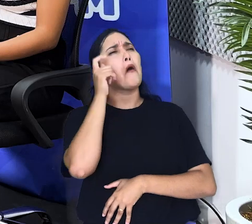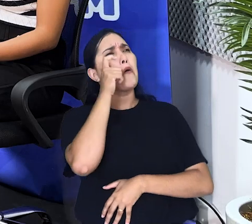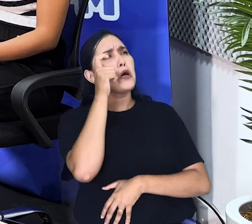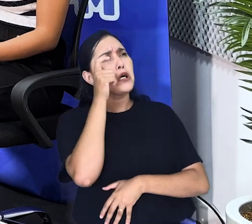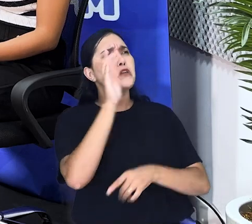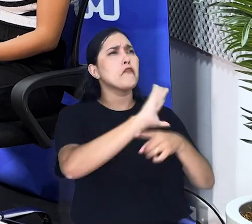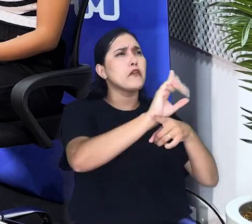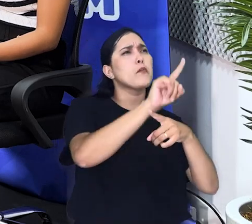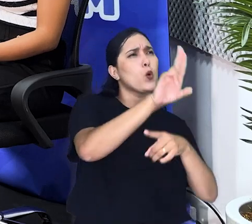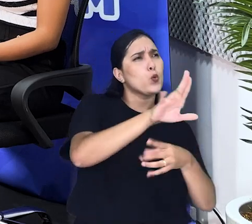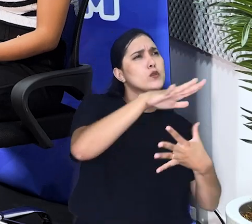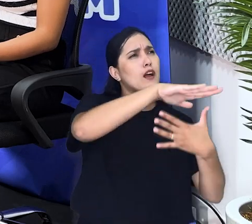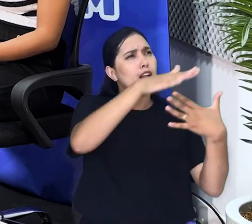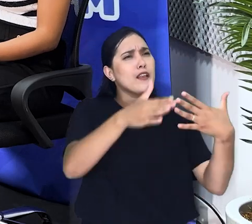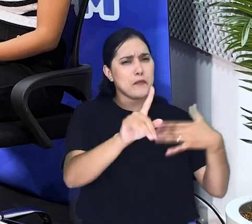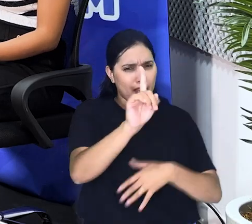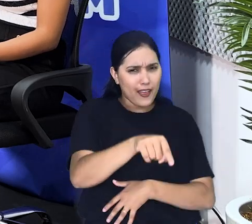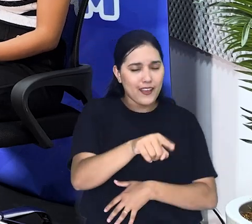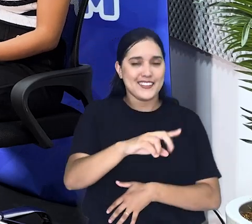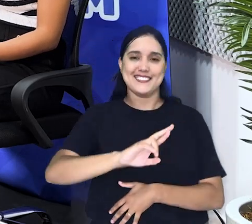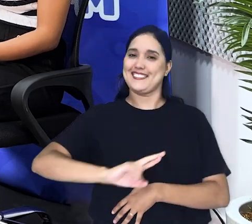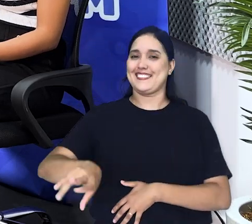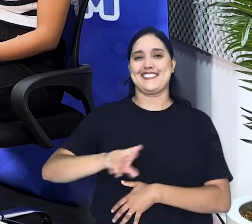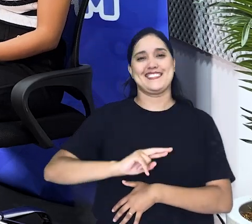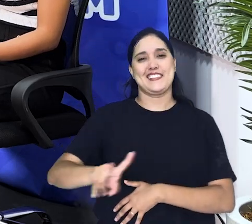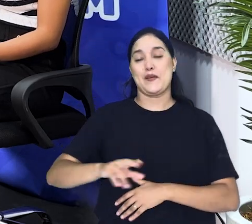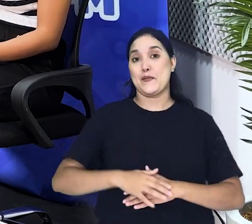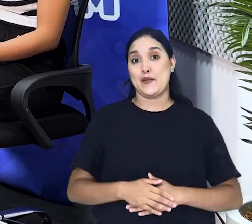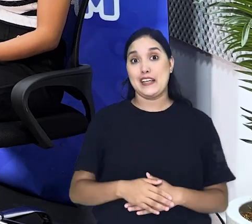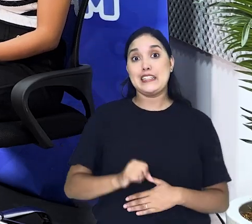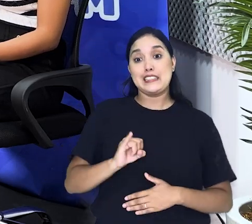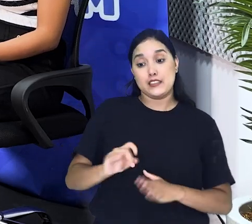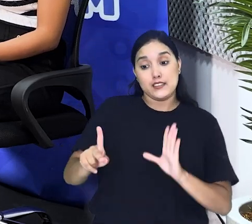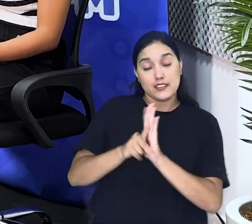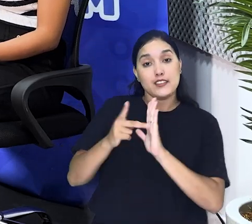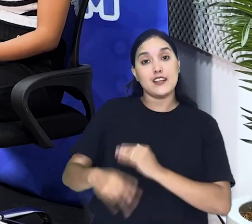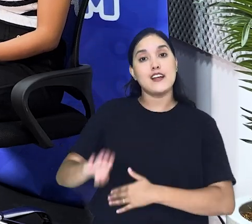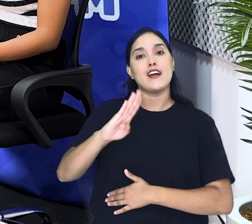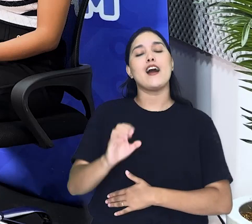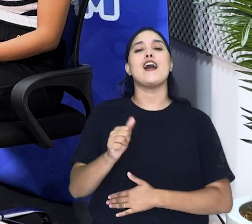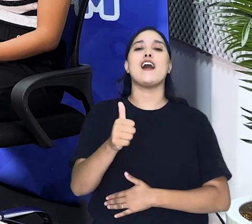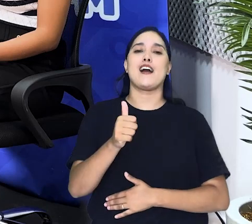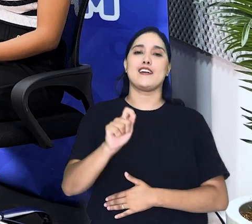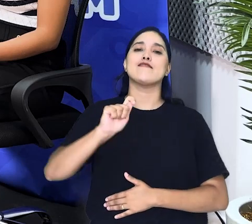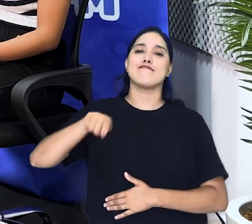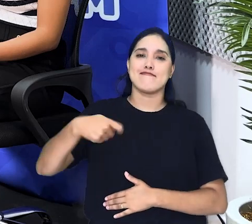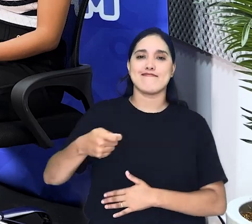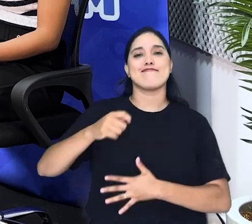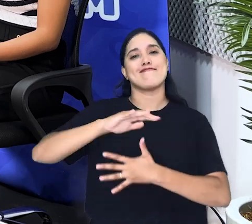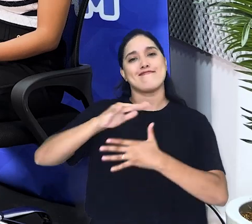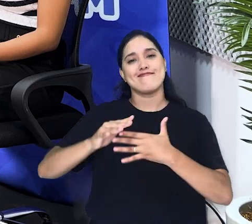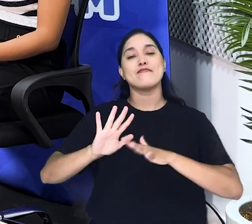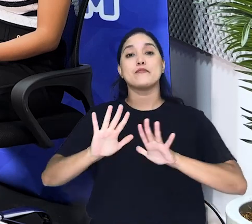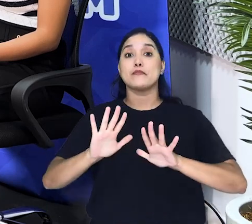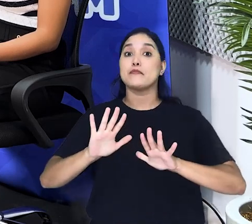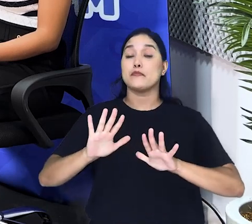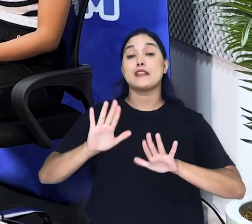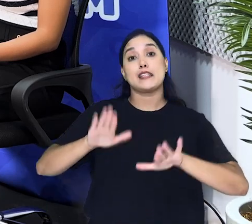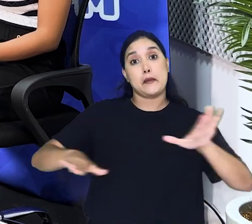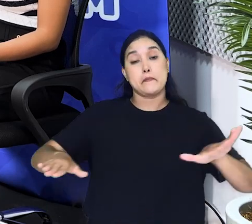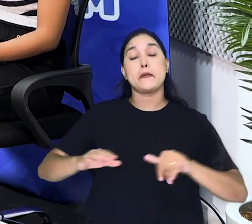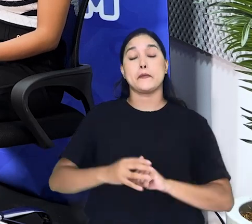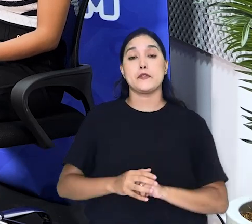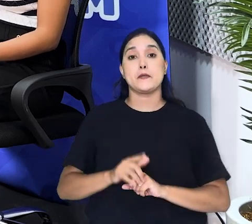usar a Libras. Há várias situações aí que o surdo não faz o uso da Libras, né? Mas no caso a gente falando do próprio surdo que depende